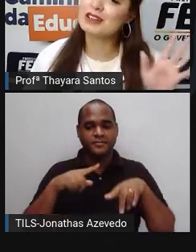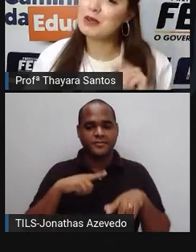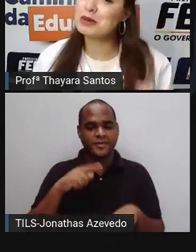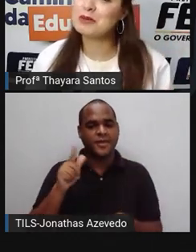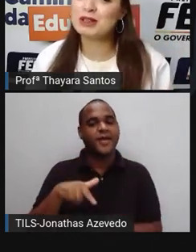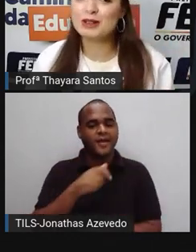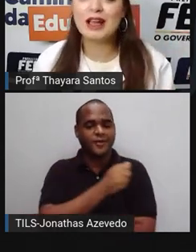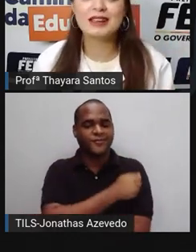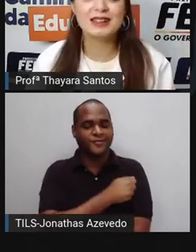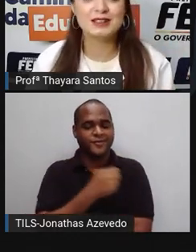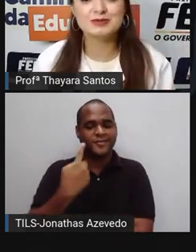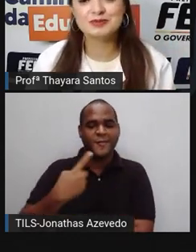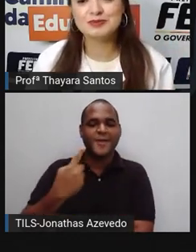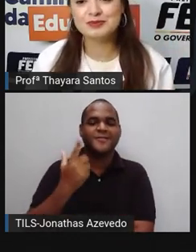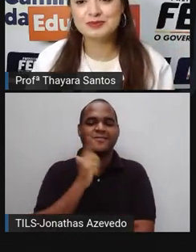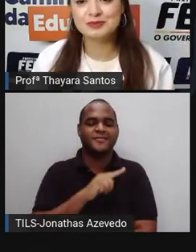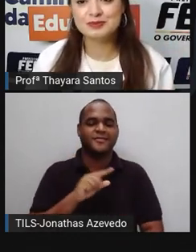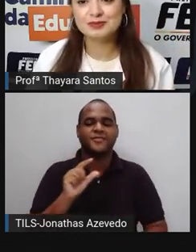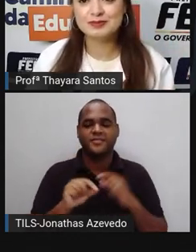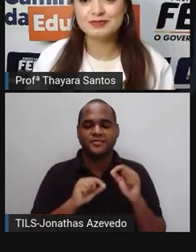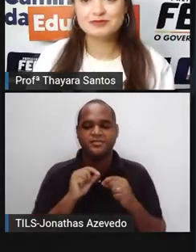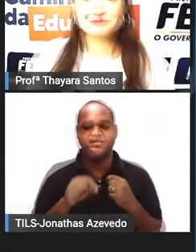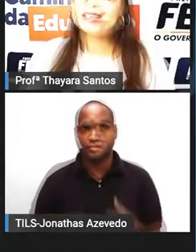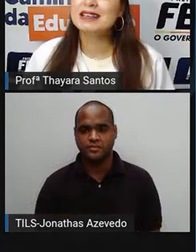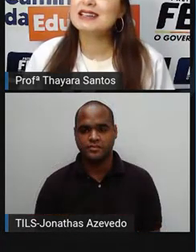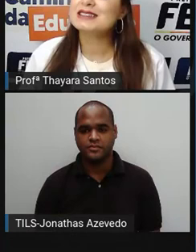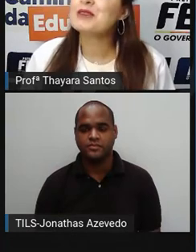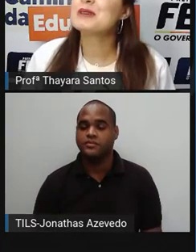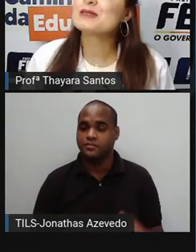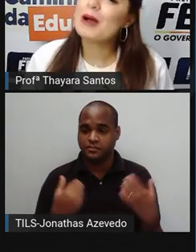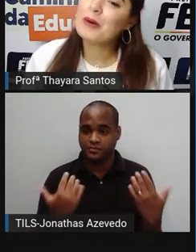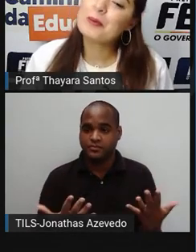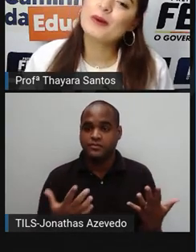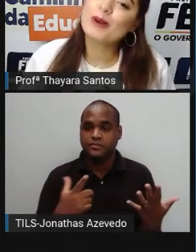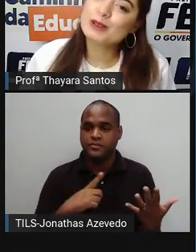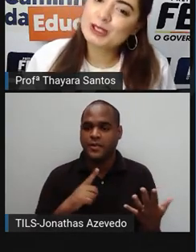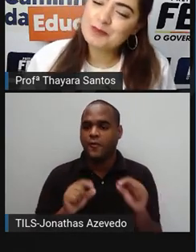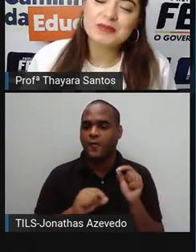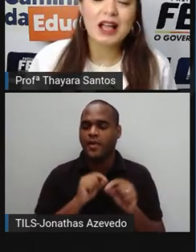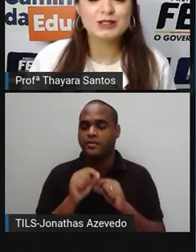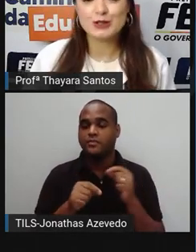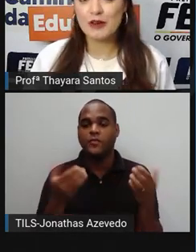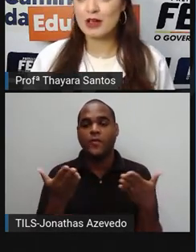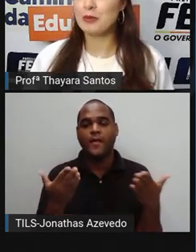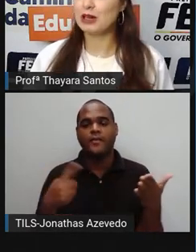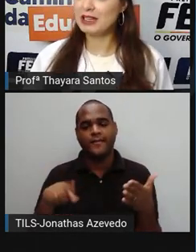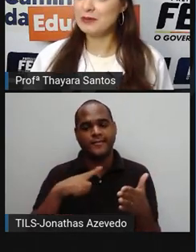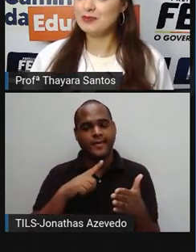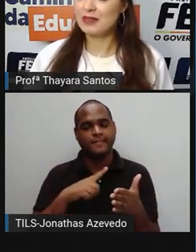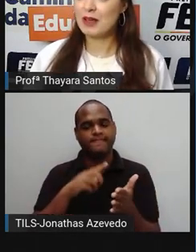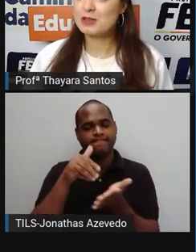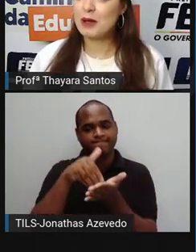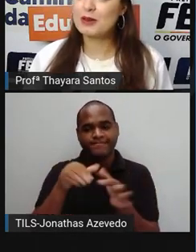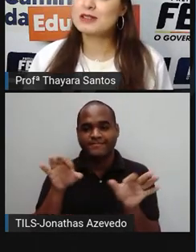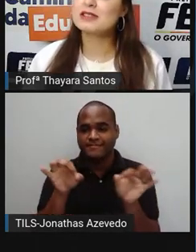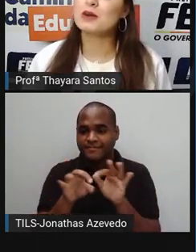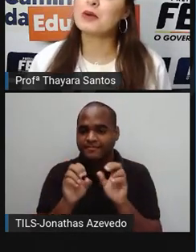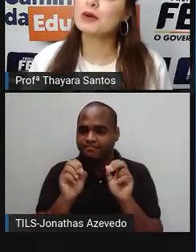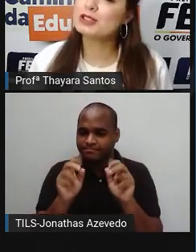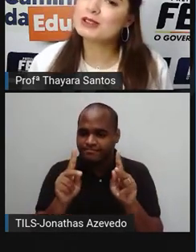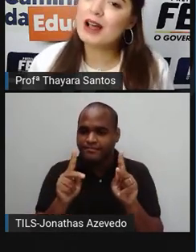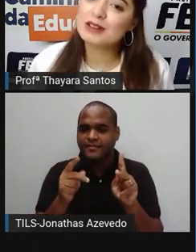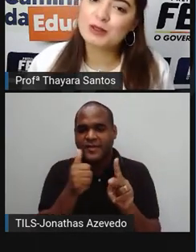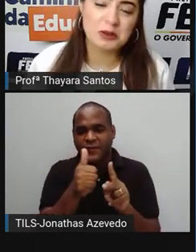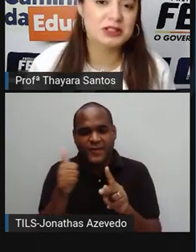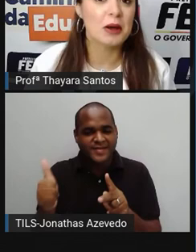ser o aluno da rede que vai estar em primeiro lugar aqui bom então pessoal por hoje a gente vai ficar por aqui eu espero